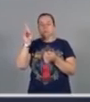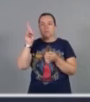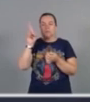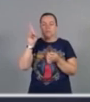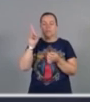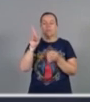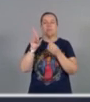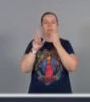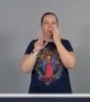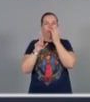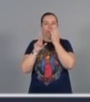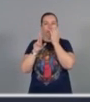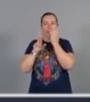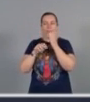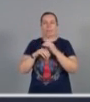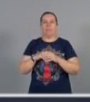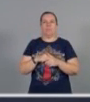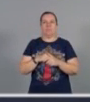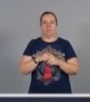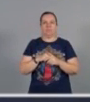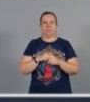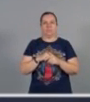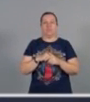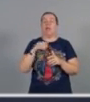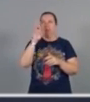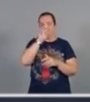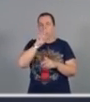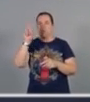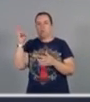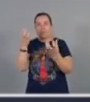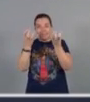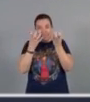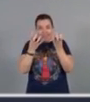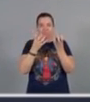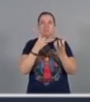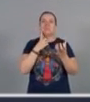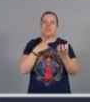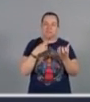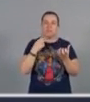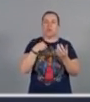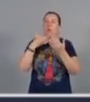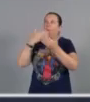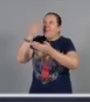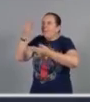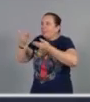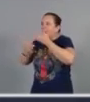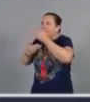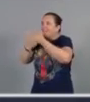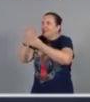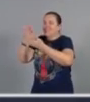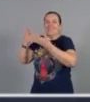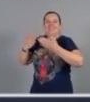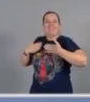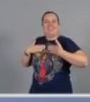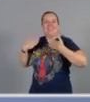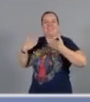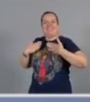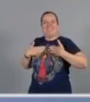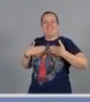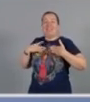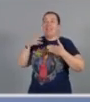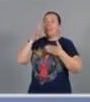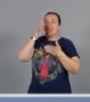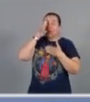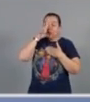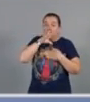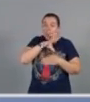deseja que eu compartilhe da Alegria do seu relacionamento